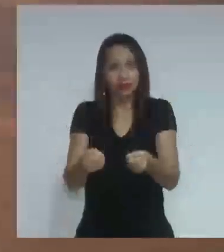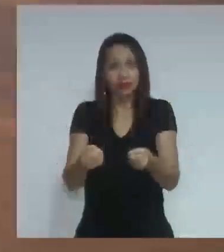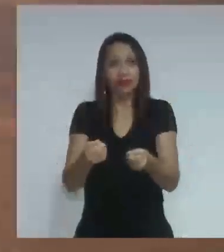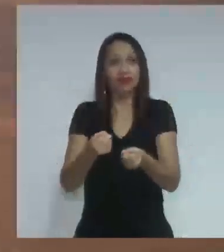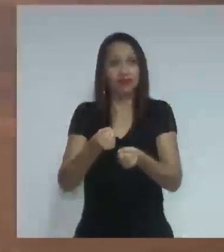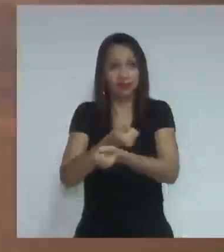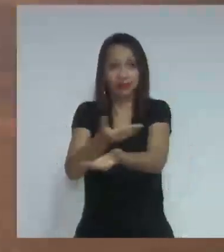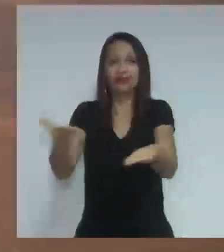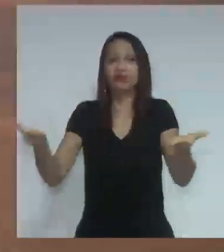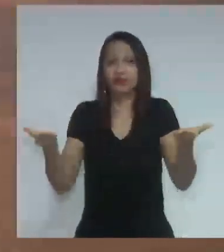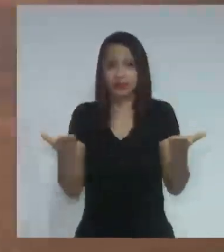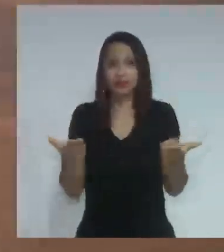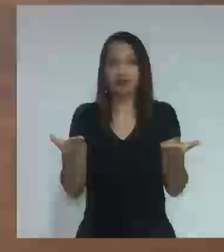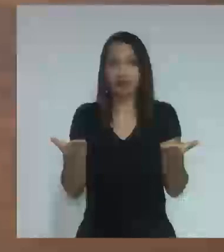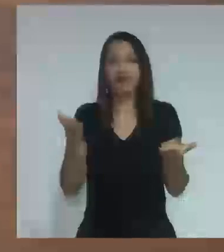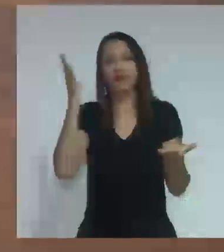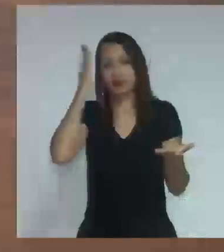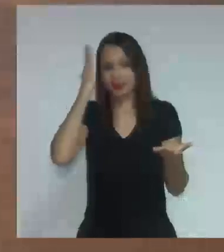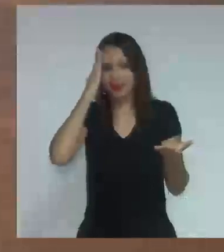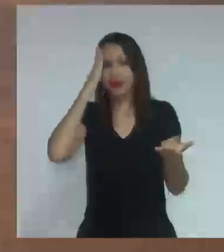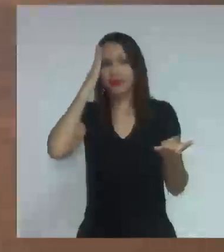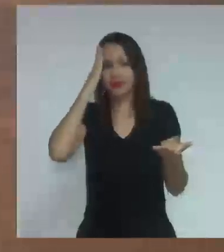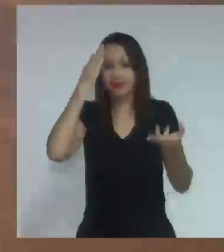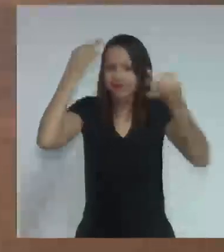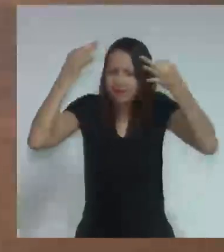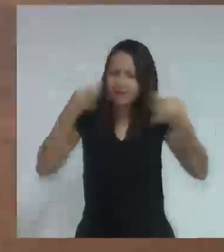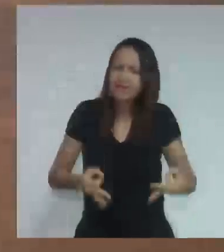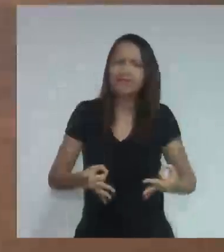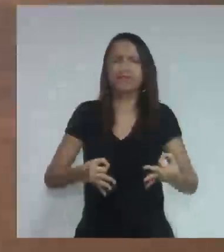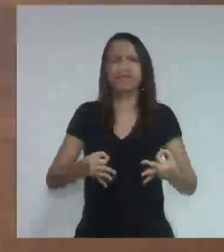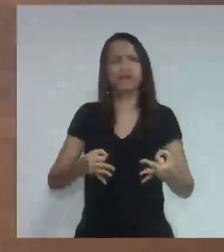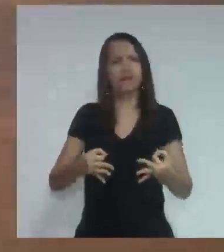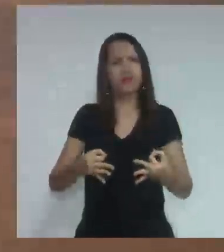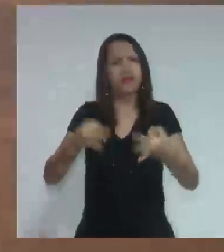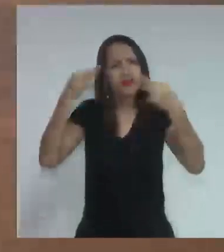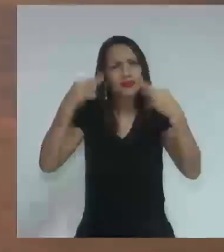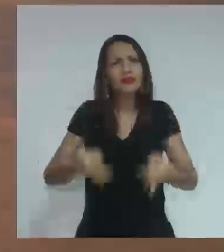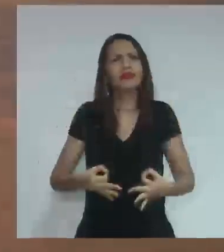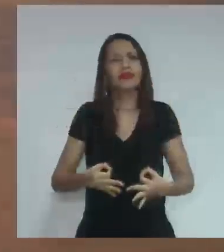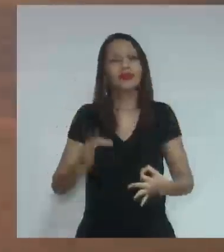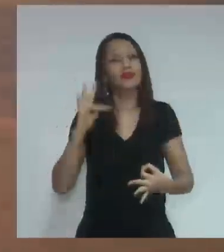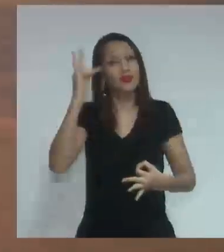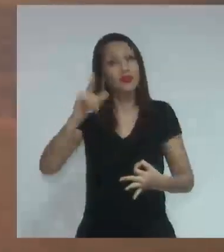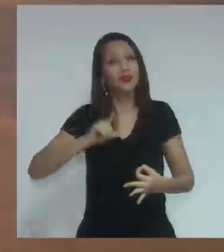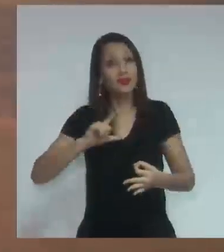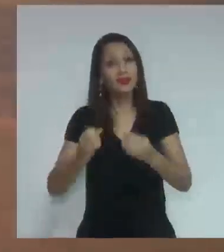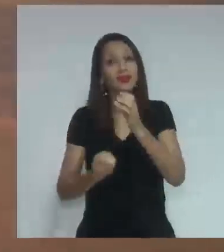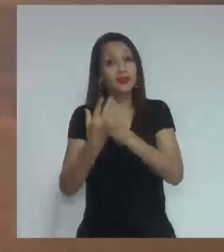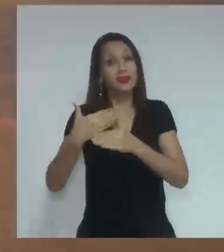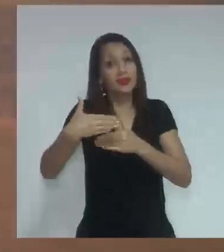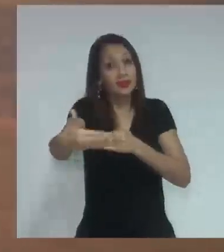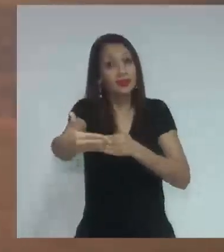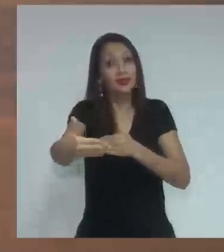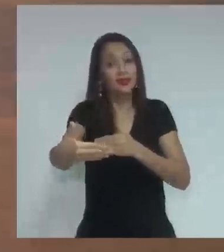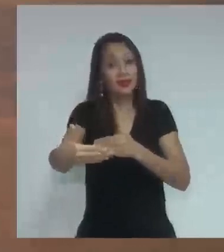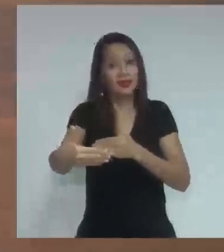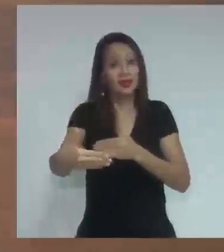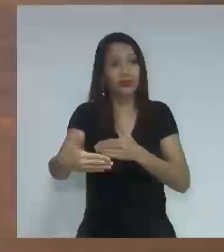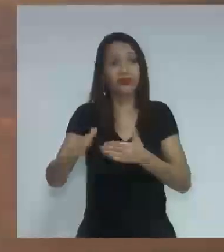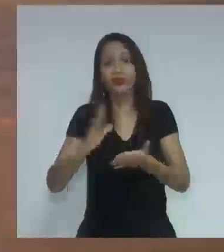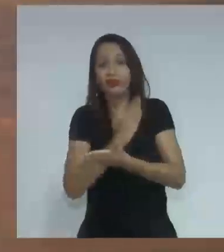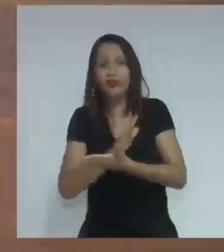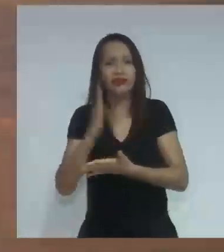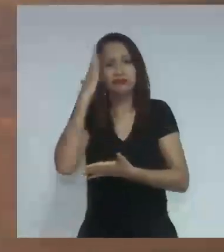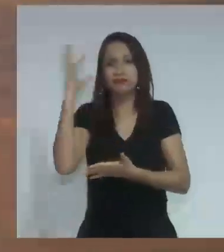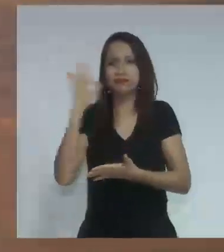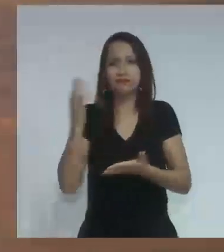aquilo. Porque eu sabia com clareza e com certeza o que iria acontecer. Alguns não vão